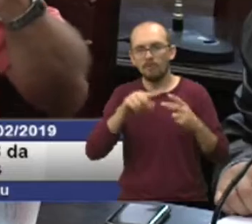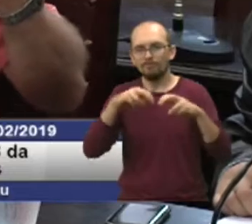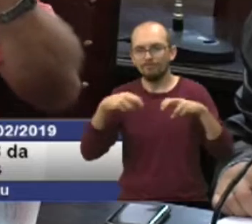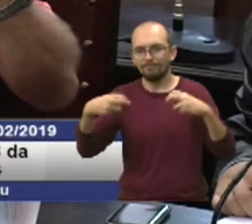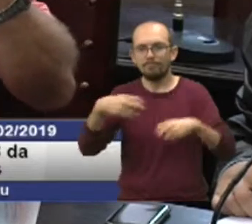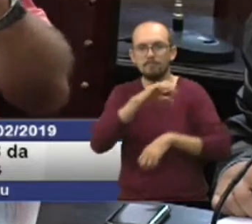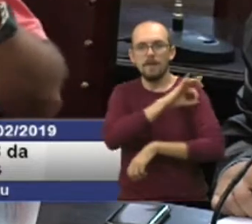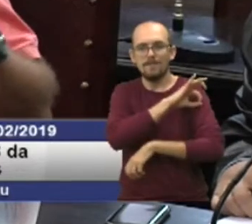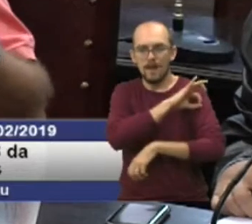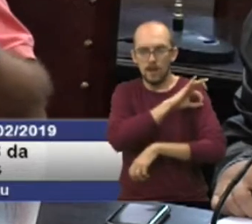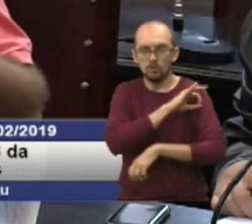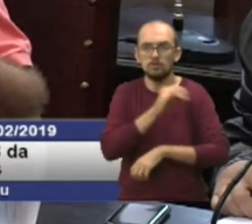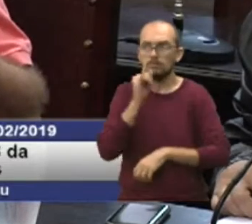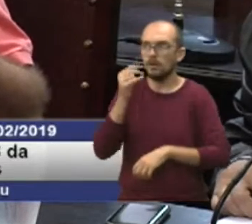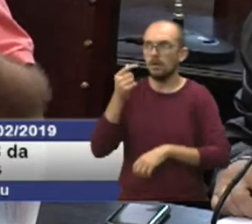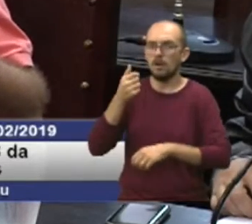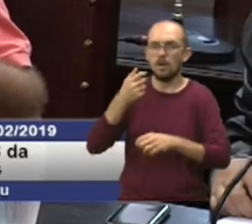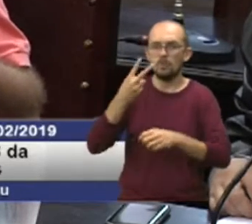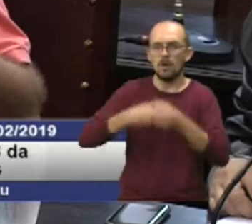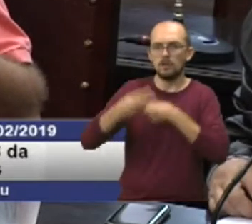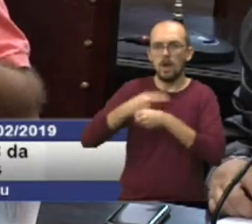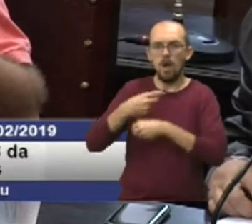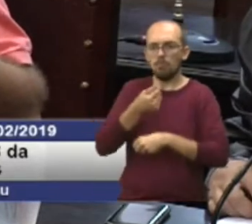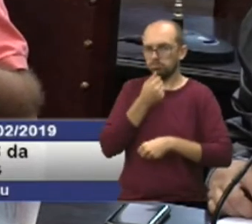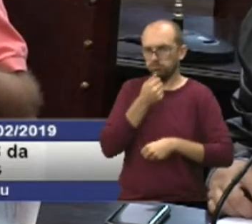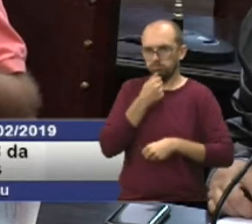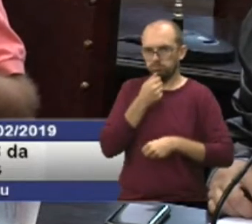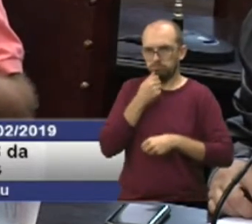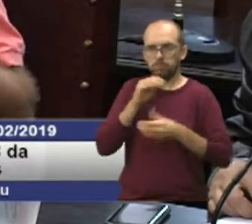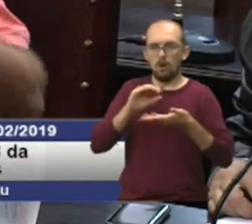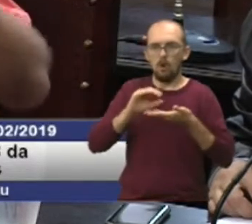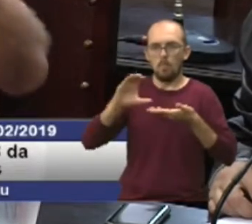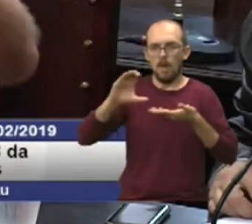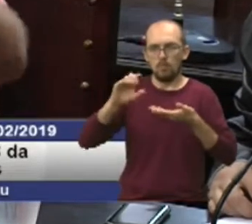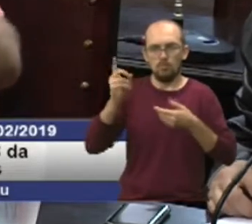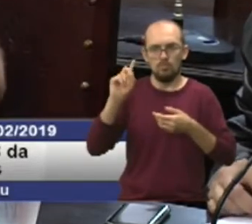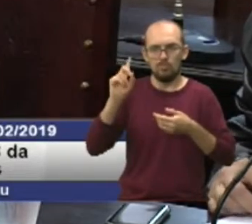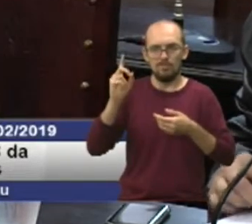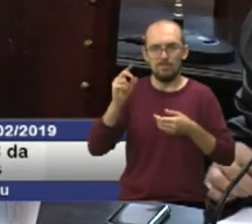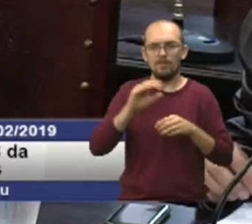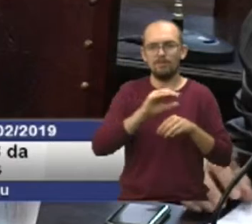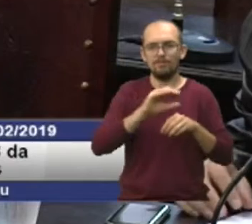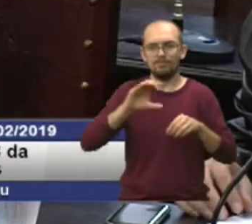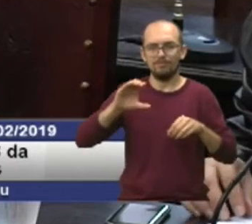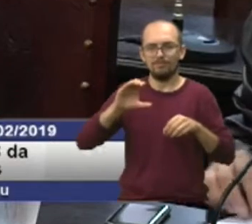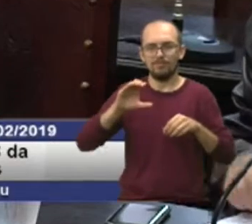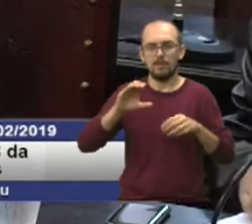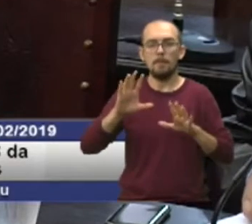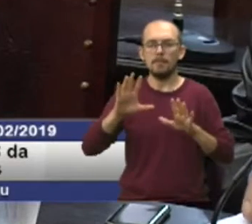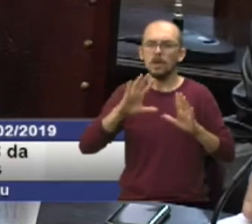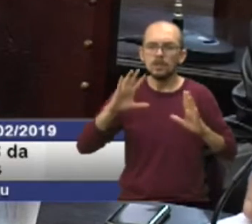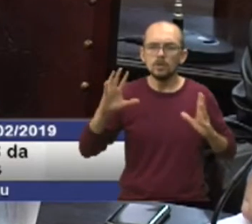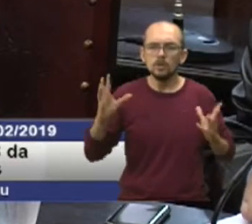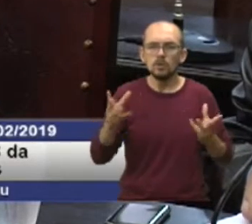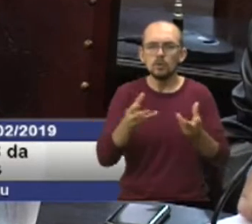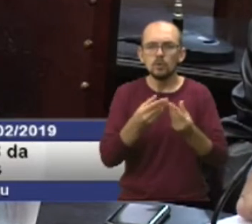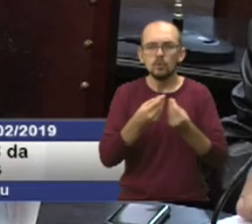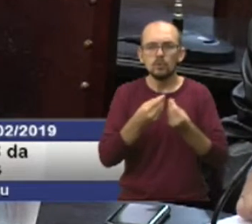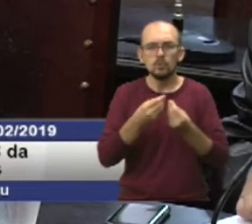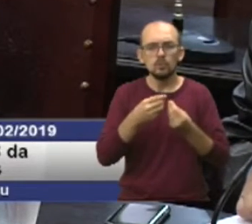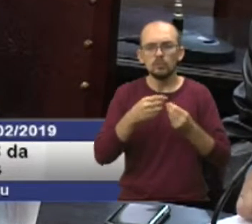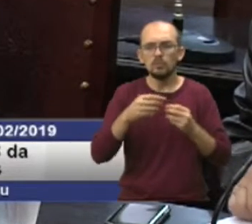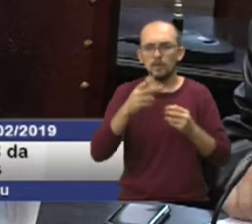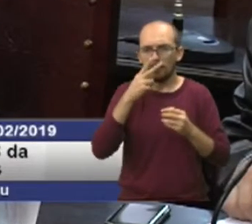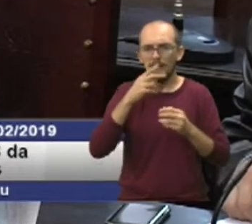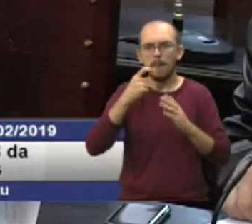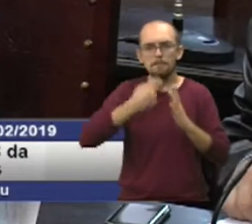não saiu o ano retrasado, né? Diz que estava uma situação muito difícil, mas se repassou a infração para todos os tipos de impostos que a